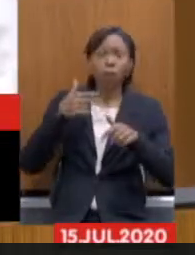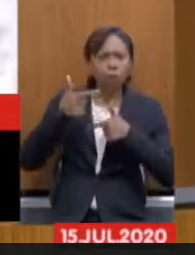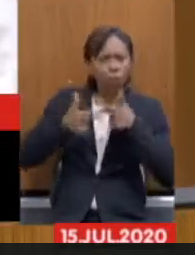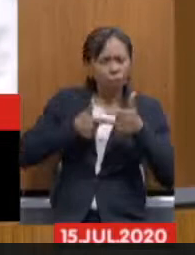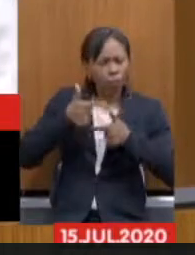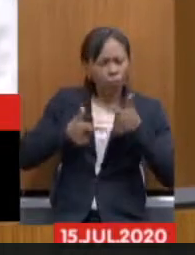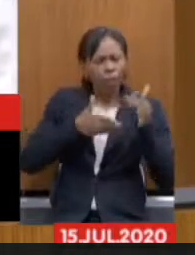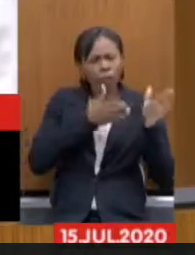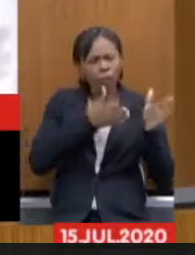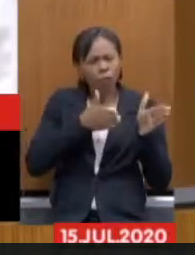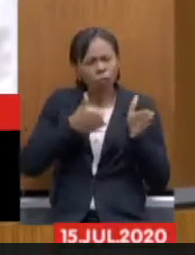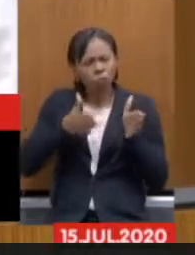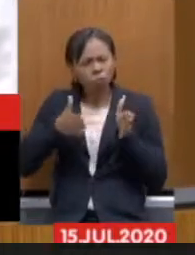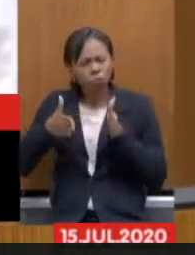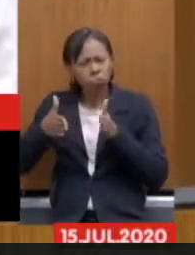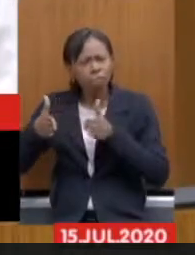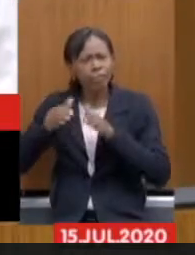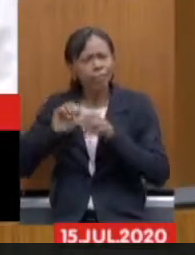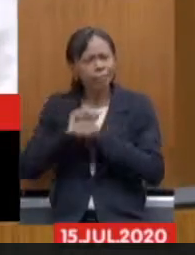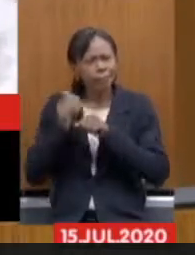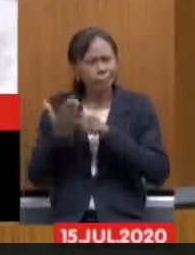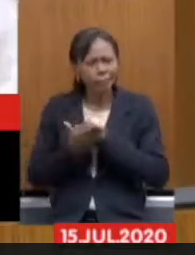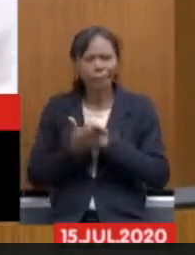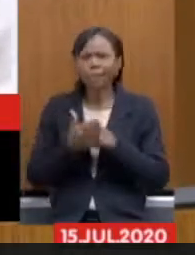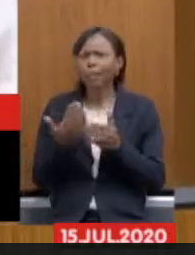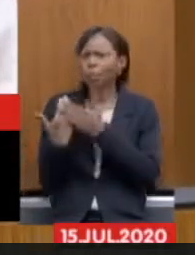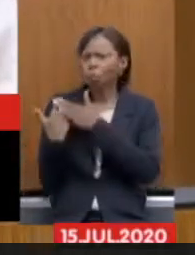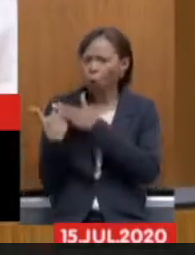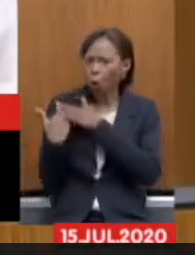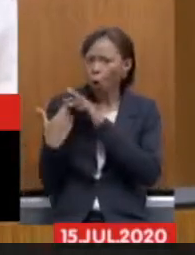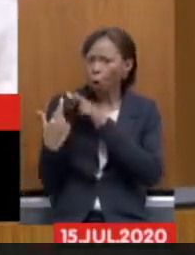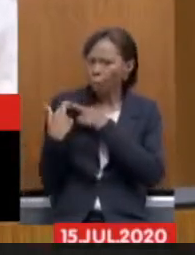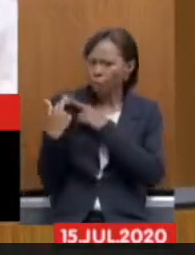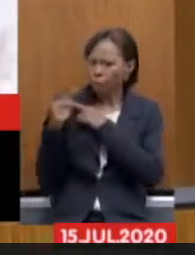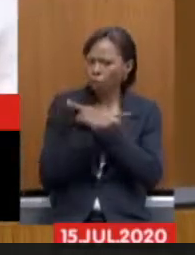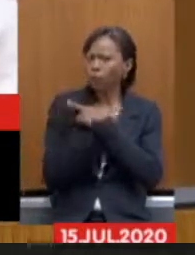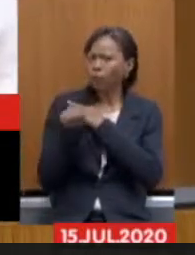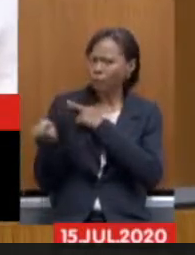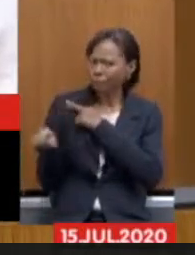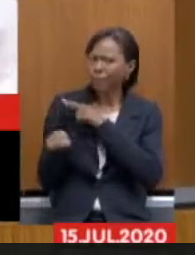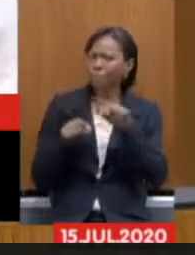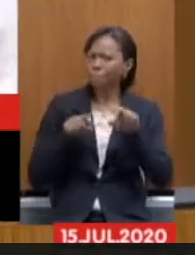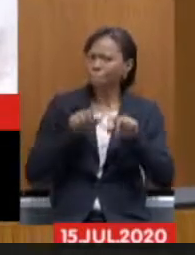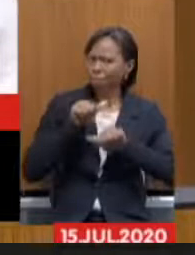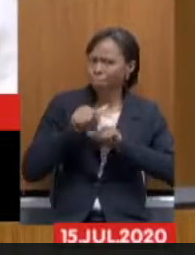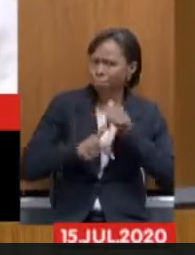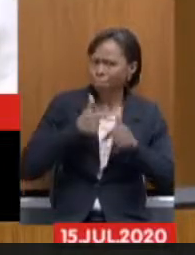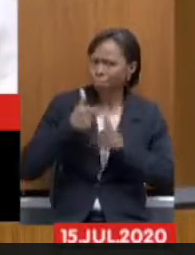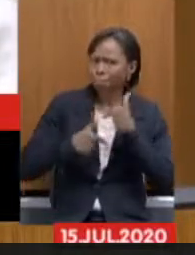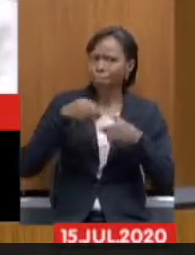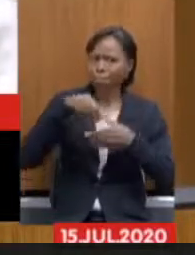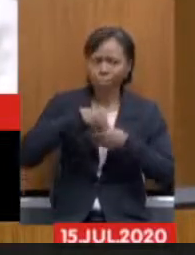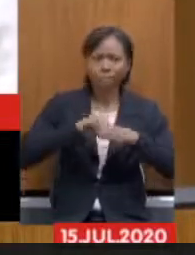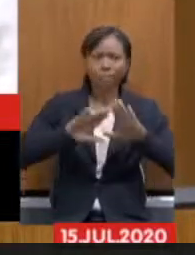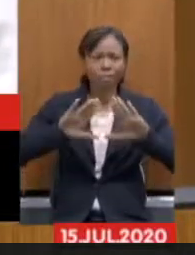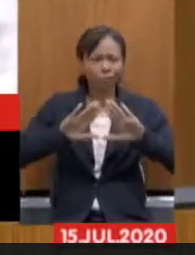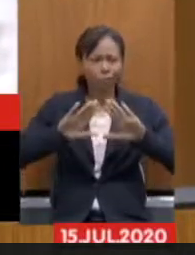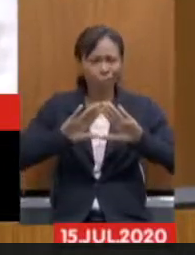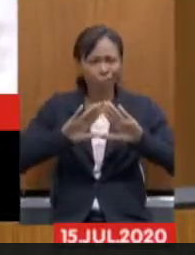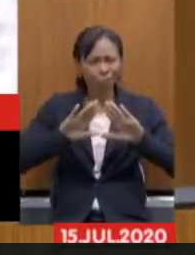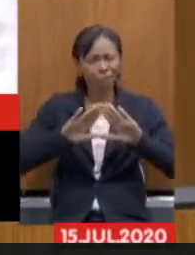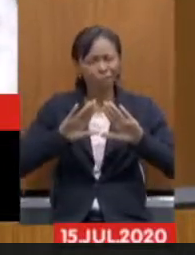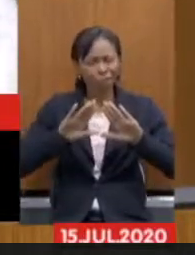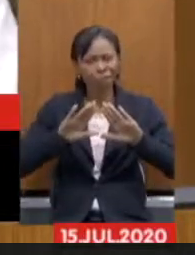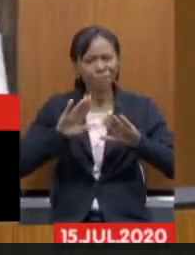durante as período da pandemia a responsabilidade que vocês adotaram para os trabalhos na casa legislativa e